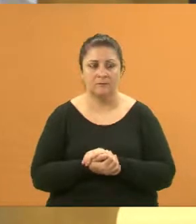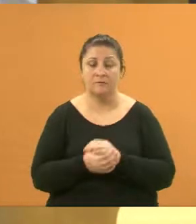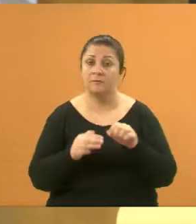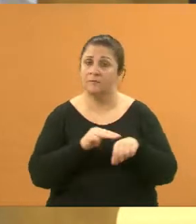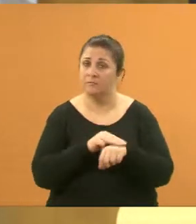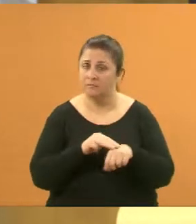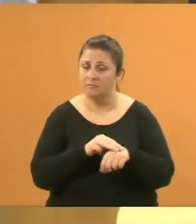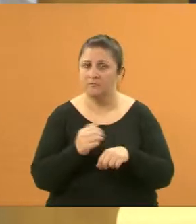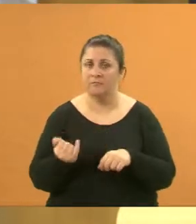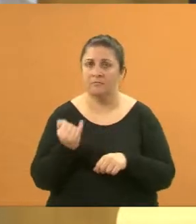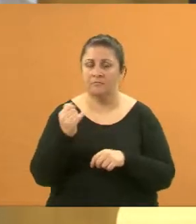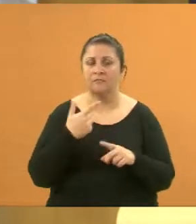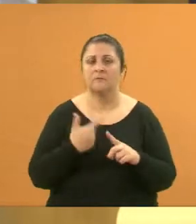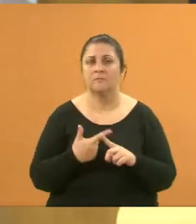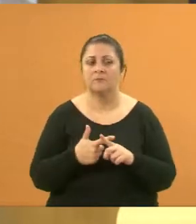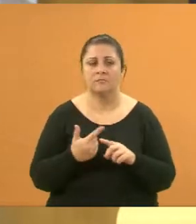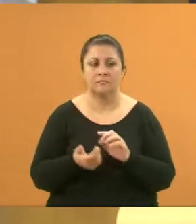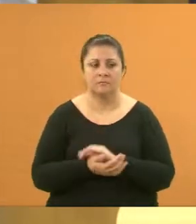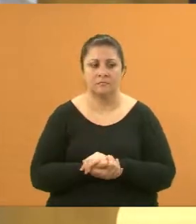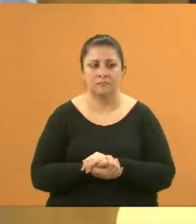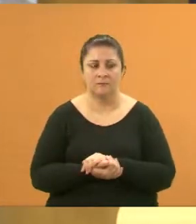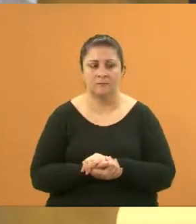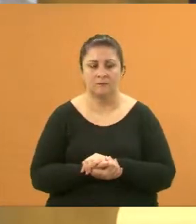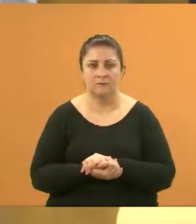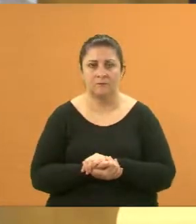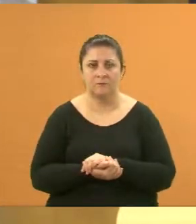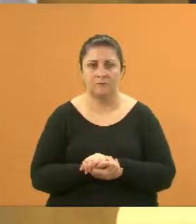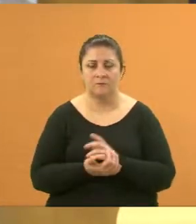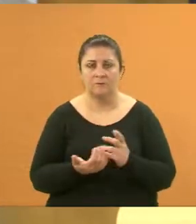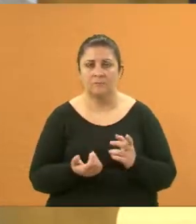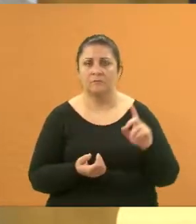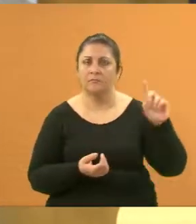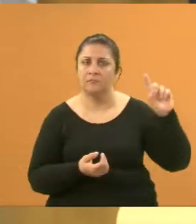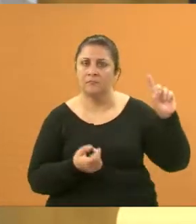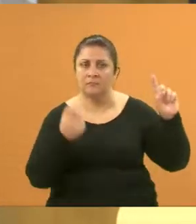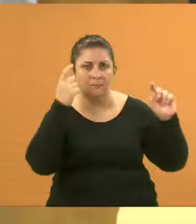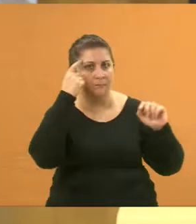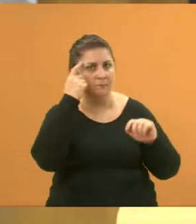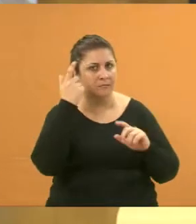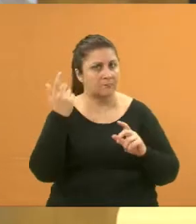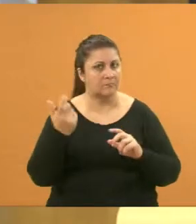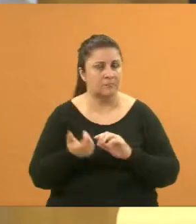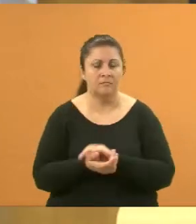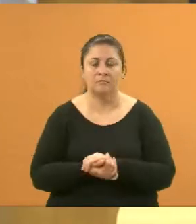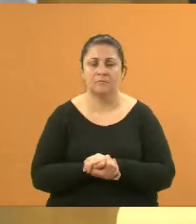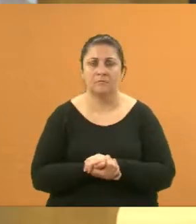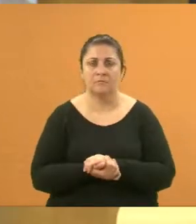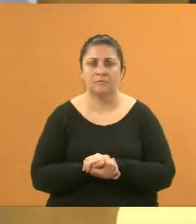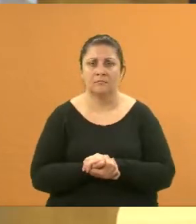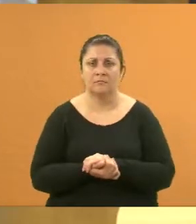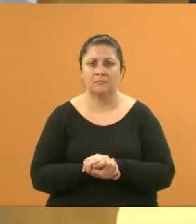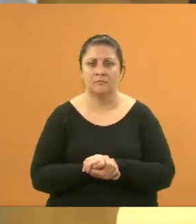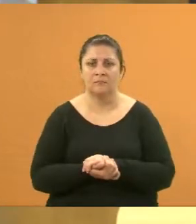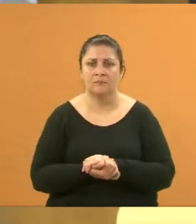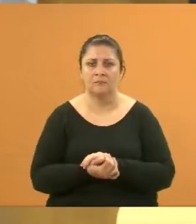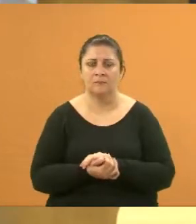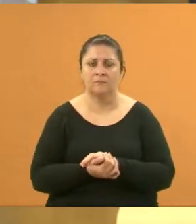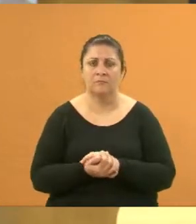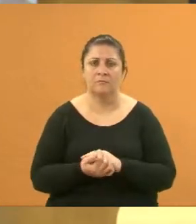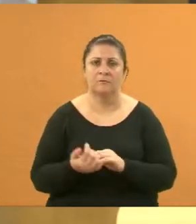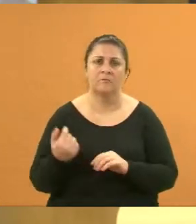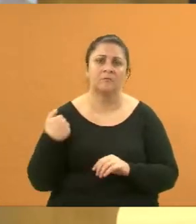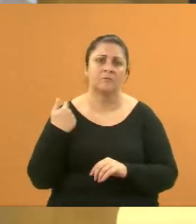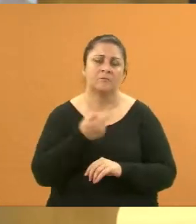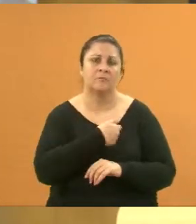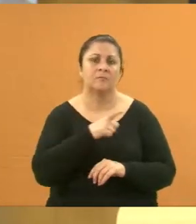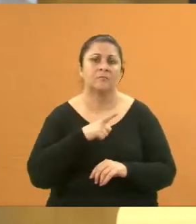discussão pertinente. Por quê? Porque eu vejo assim que nós temos a faculdade de